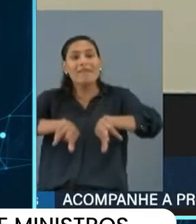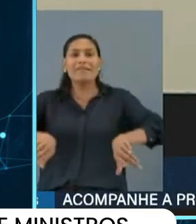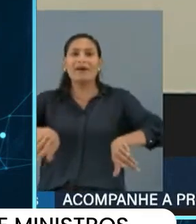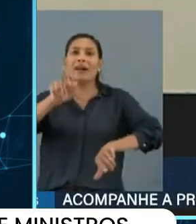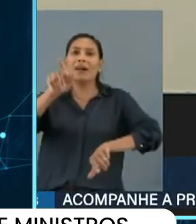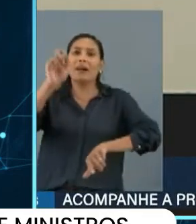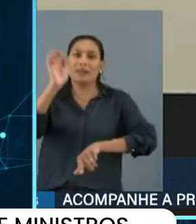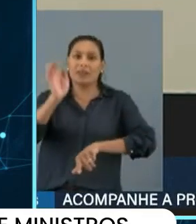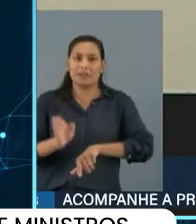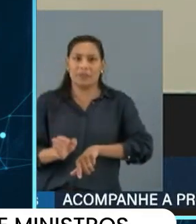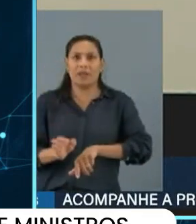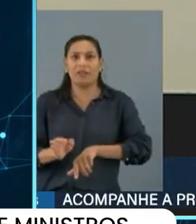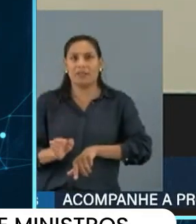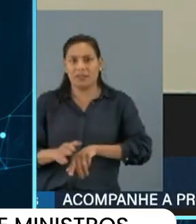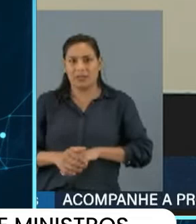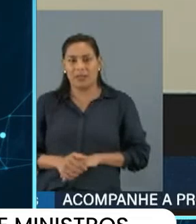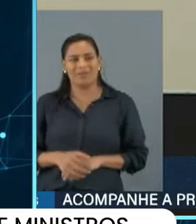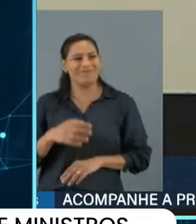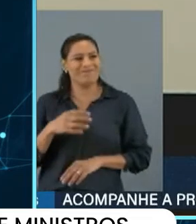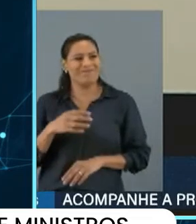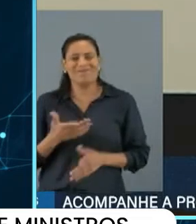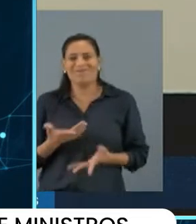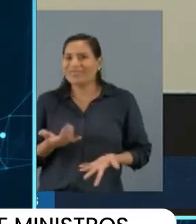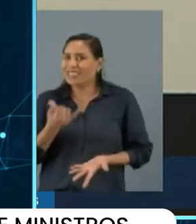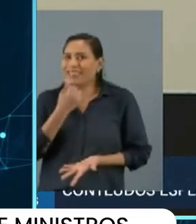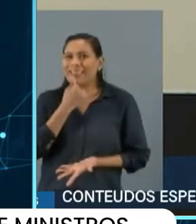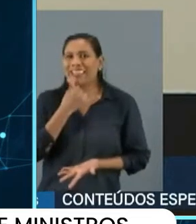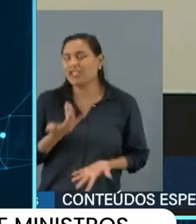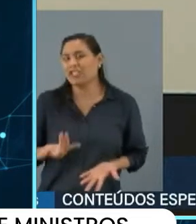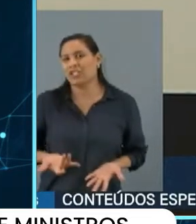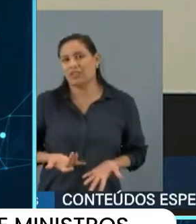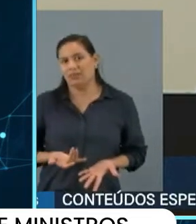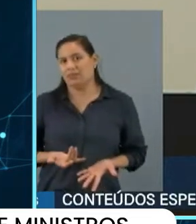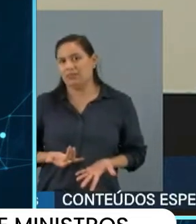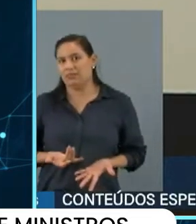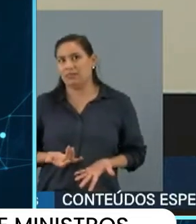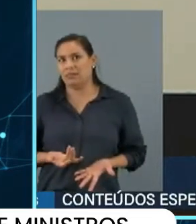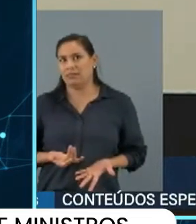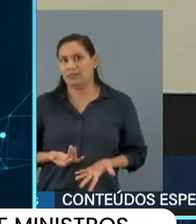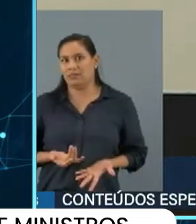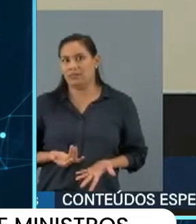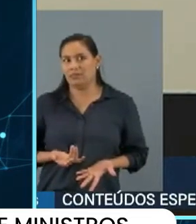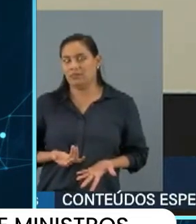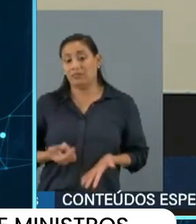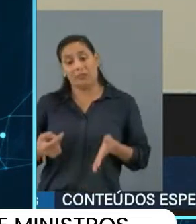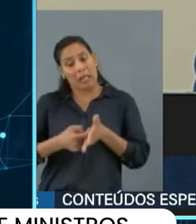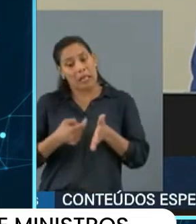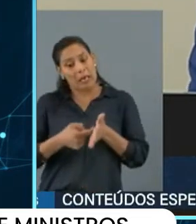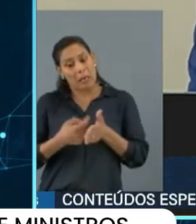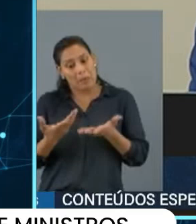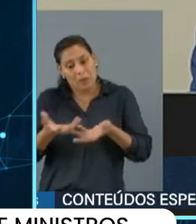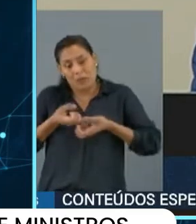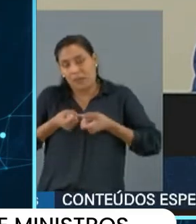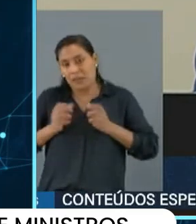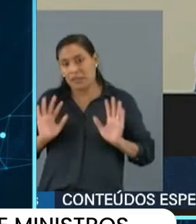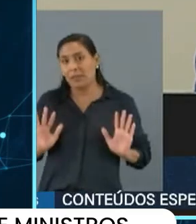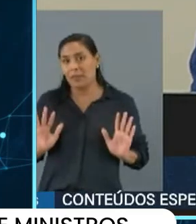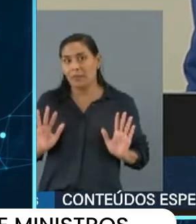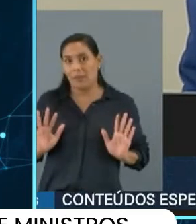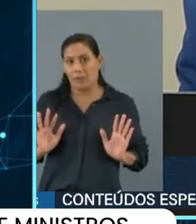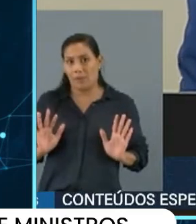em outros países, né, eles não teriam tomado uma posição. Parece que o Brasil é um reduto ainda, que tem